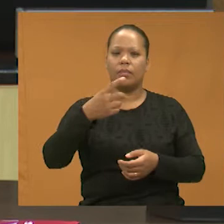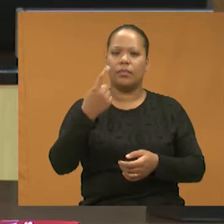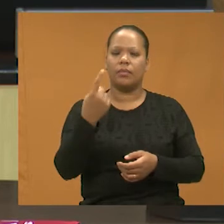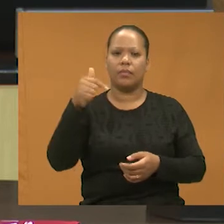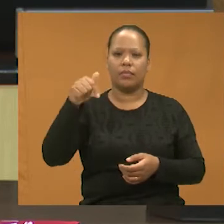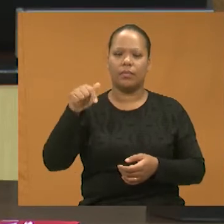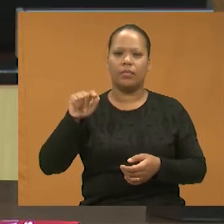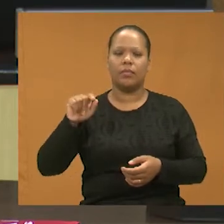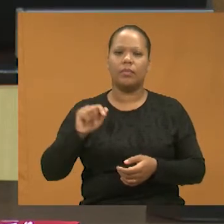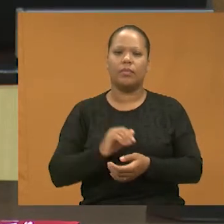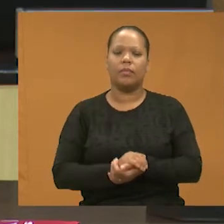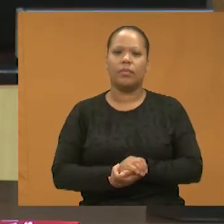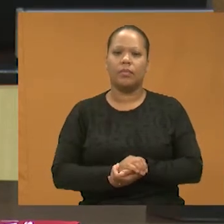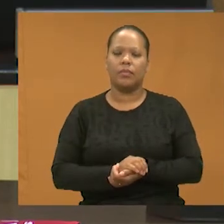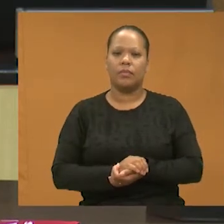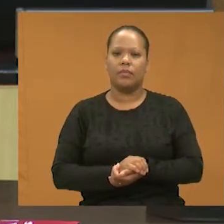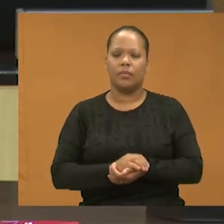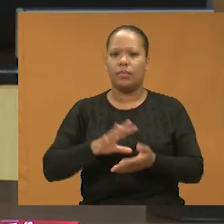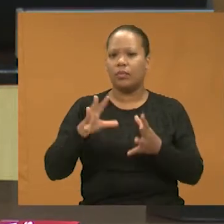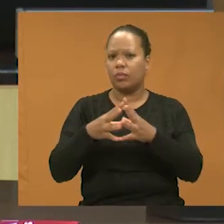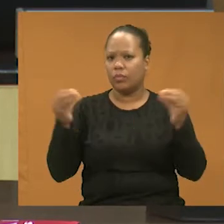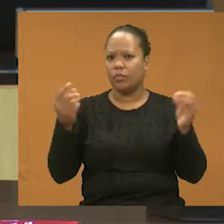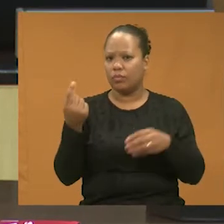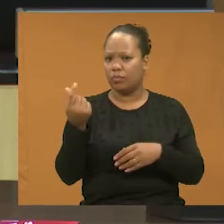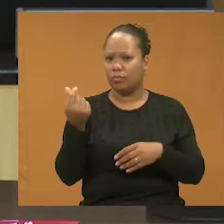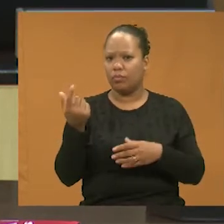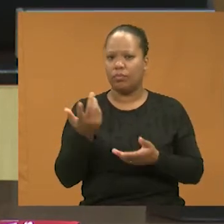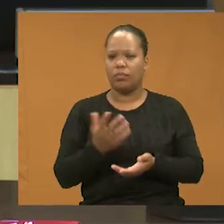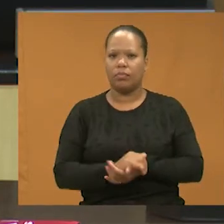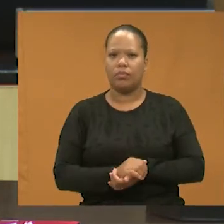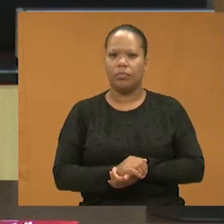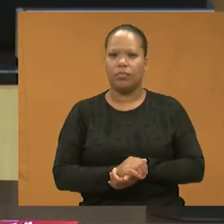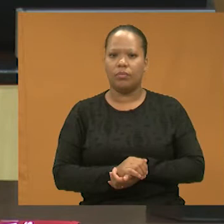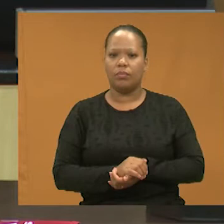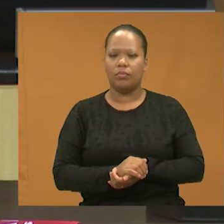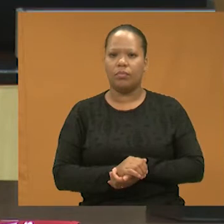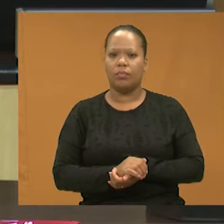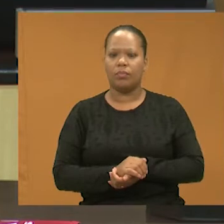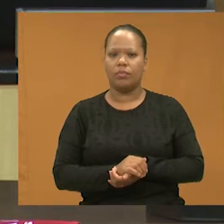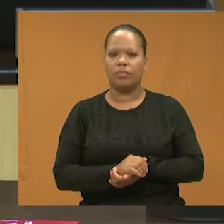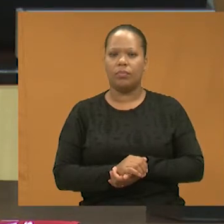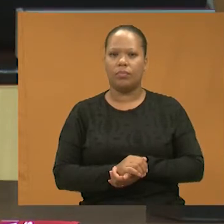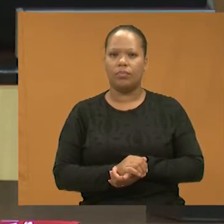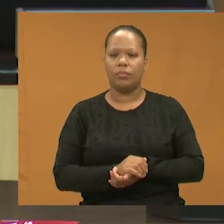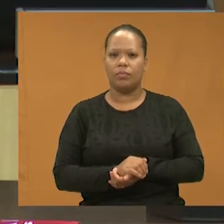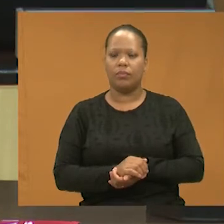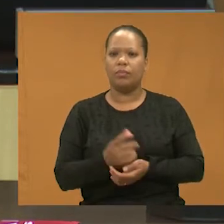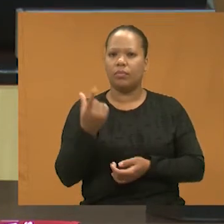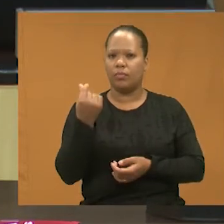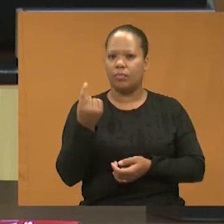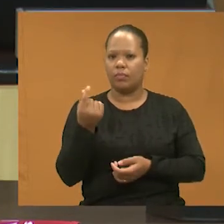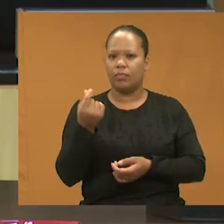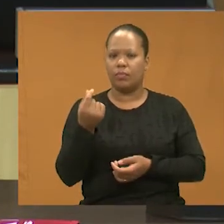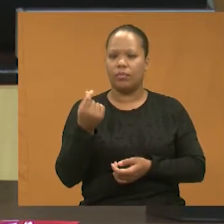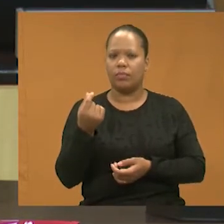R$ 317.287, considerando que deste fato resultou inequívoca lesão ao erário, uma vez que o dinheiro